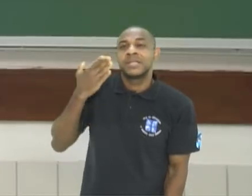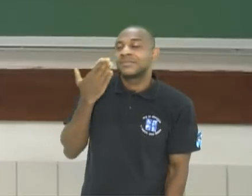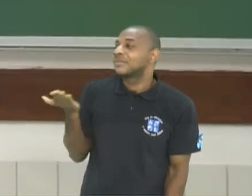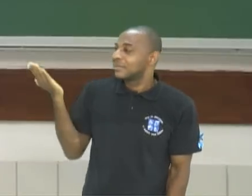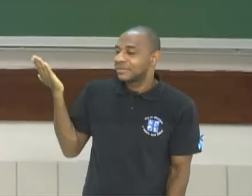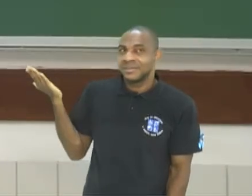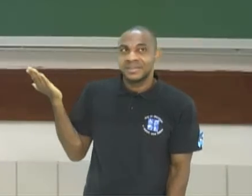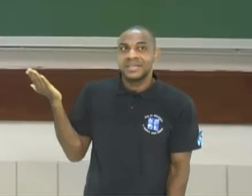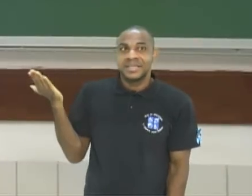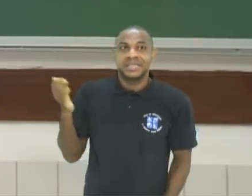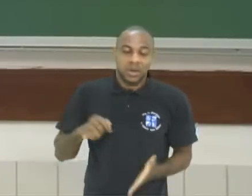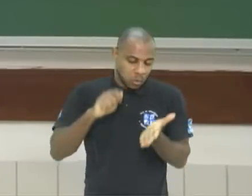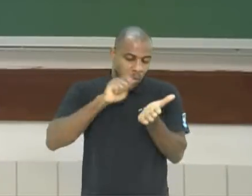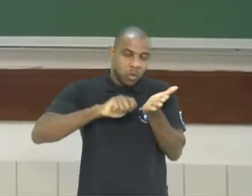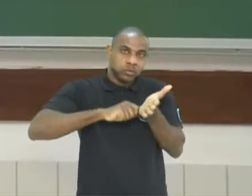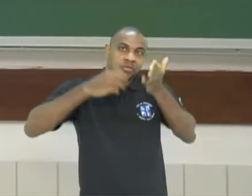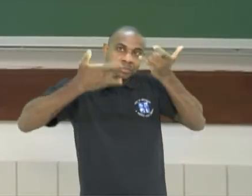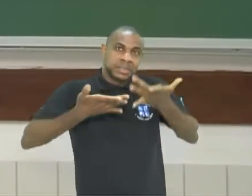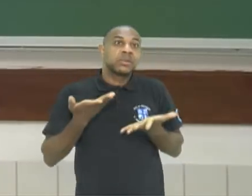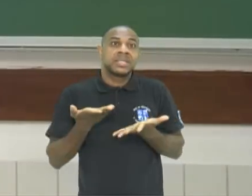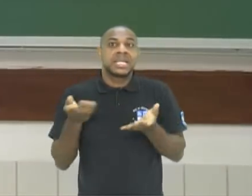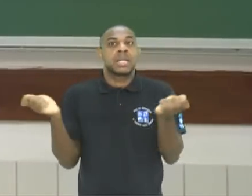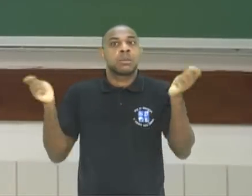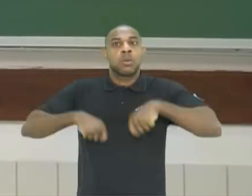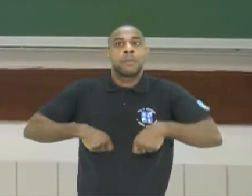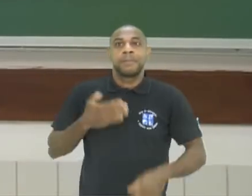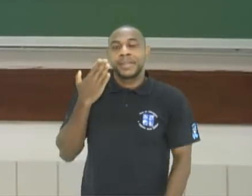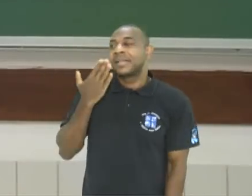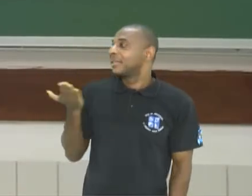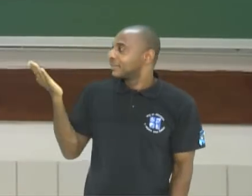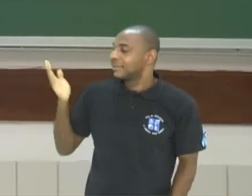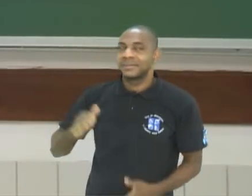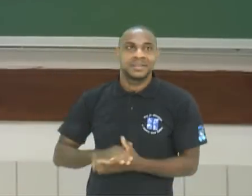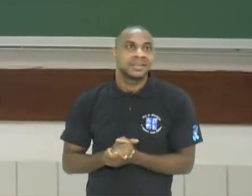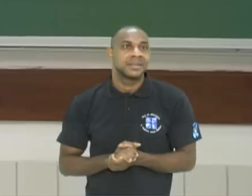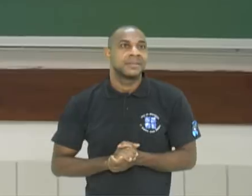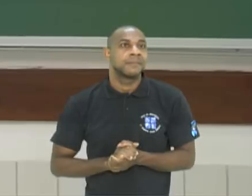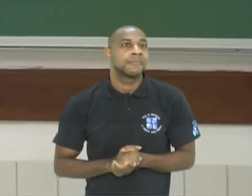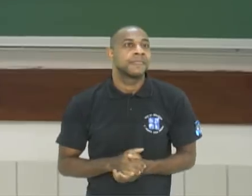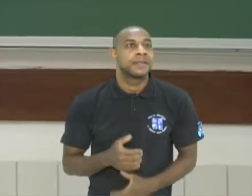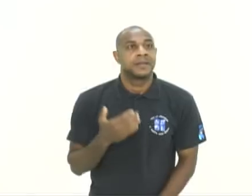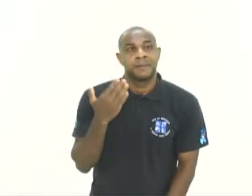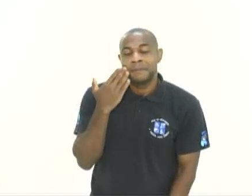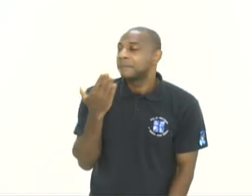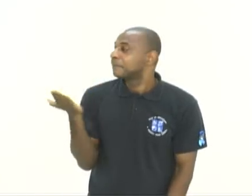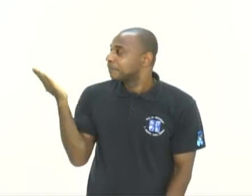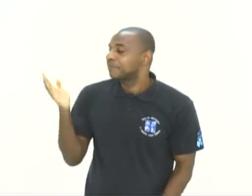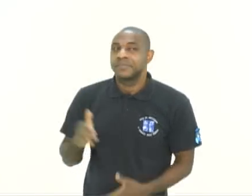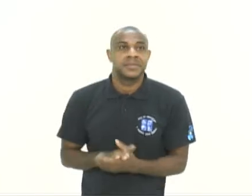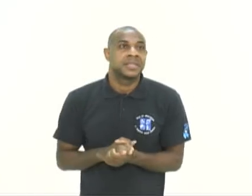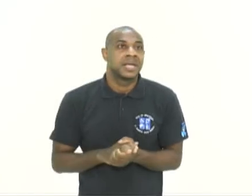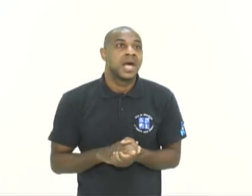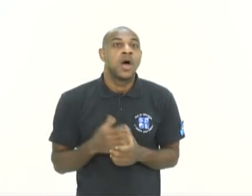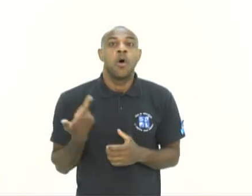falando dessas competências, ok? Continuando. Agora, em um outro trecho,